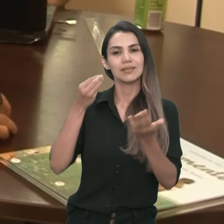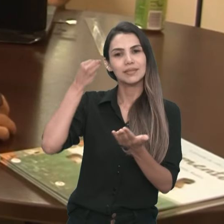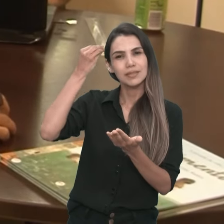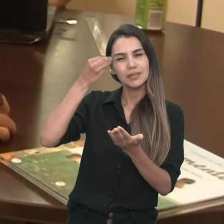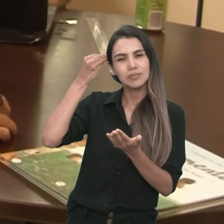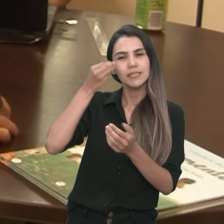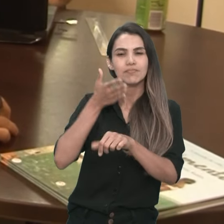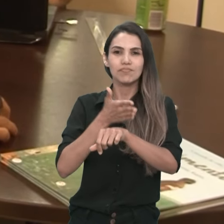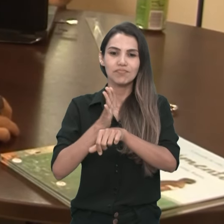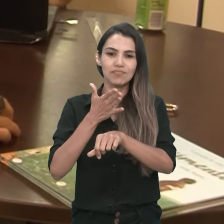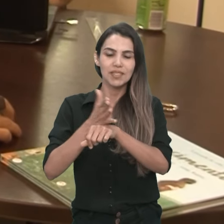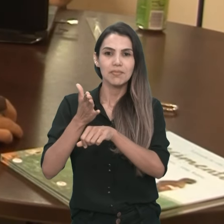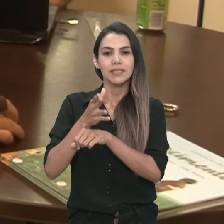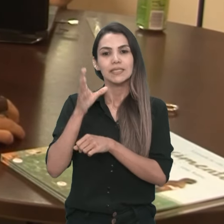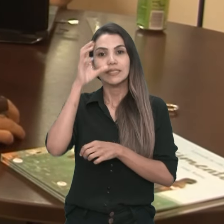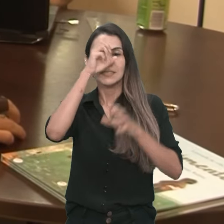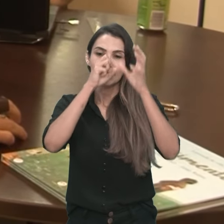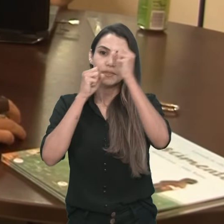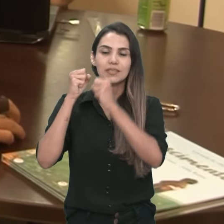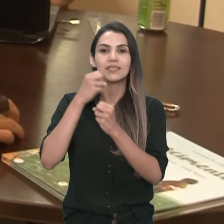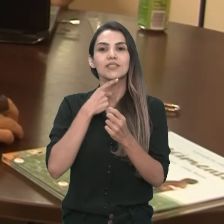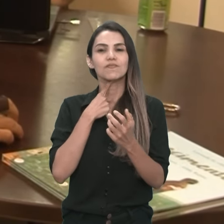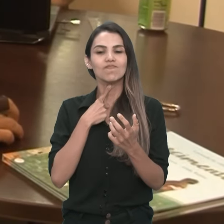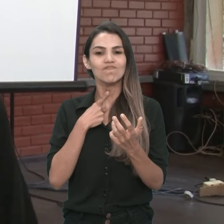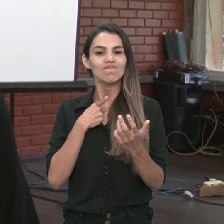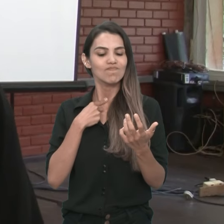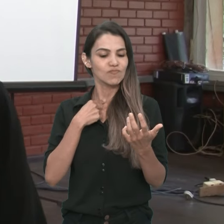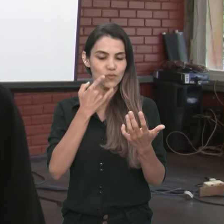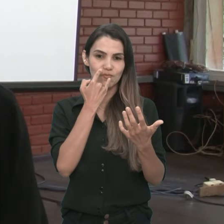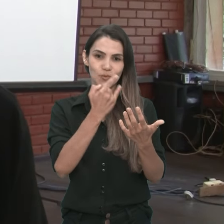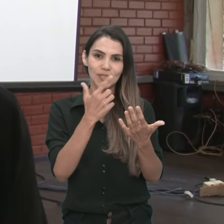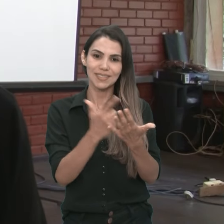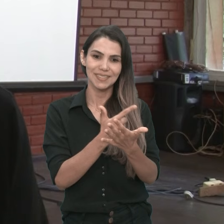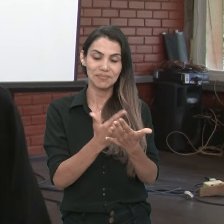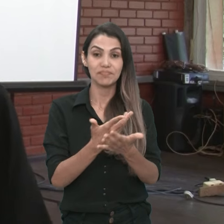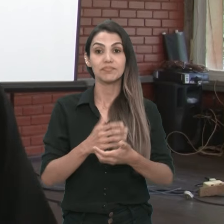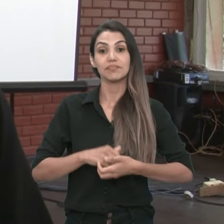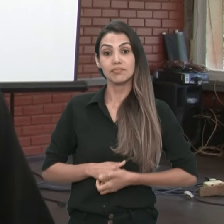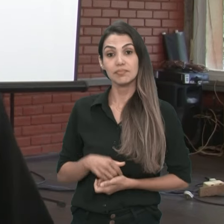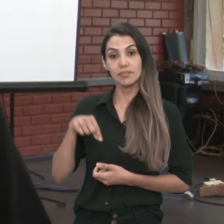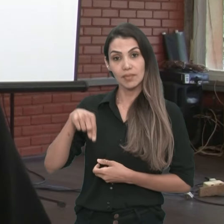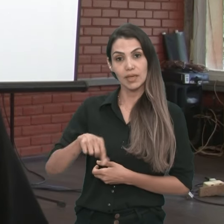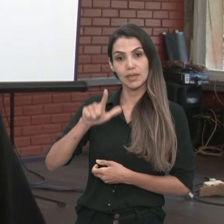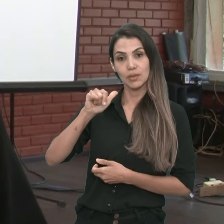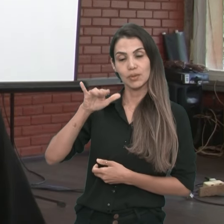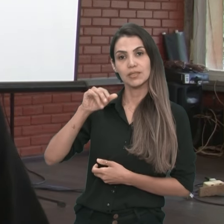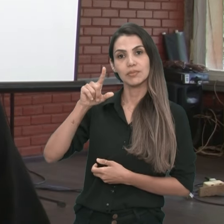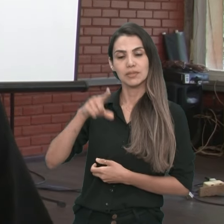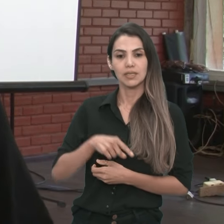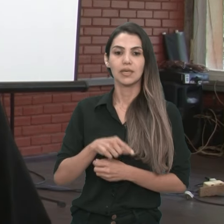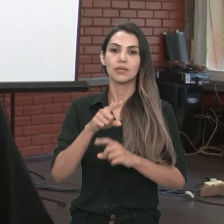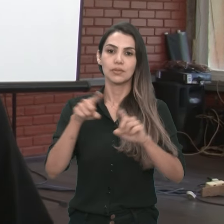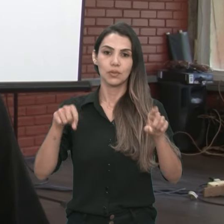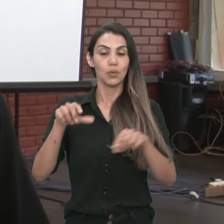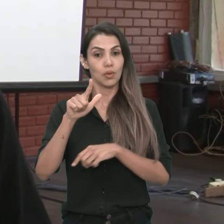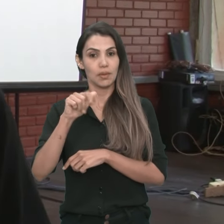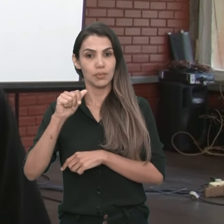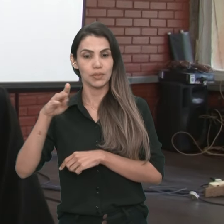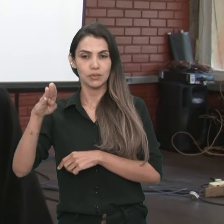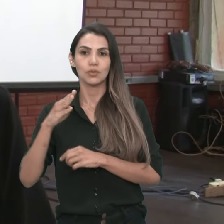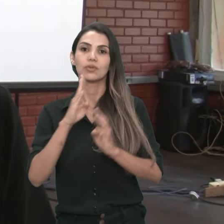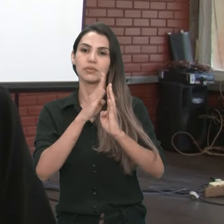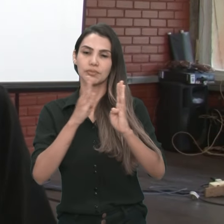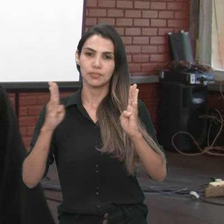despertam o gosto pelos livros o lives é um um laboratório de ensino pesquisa extensão do curso